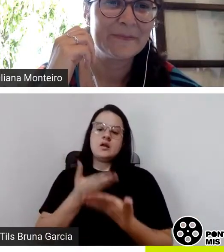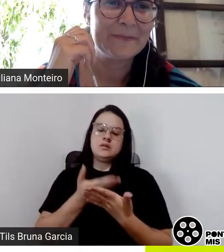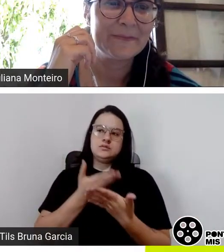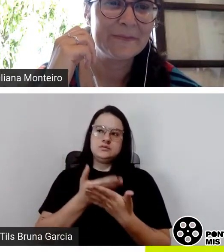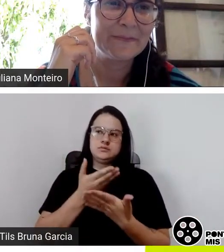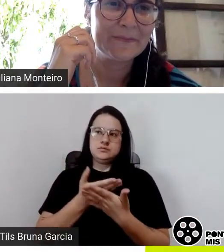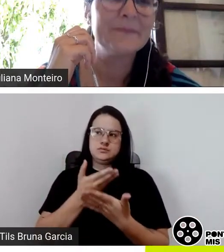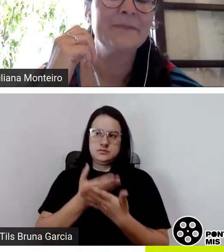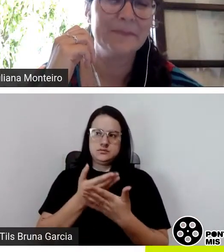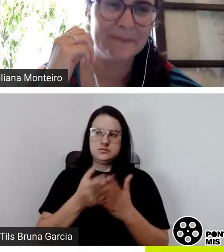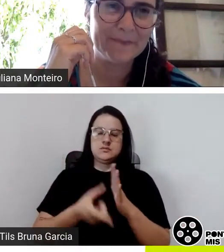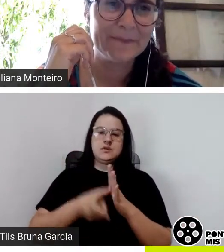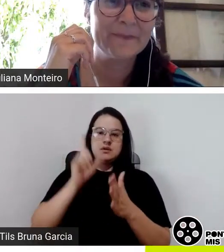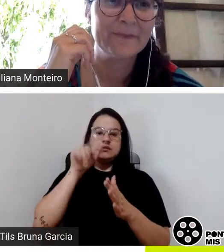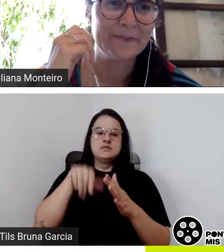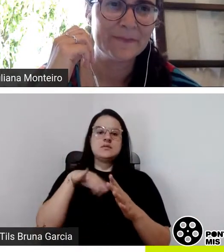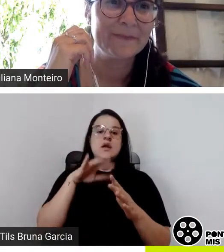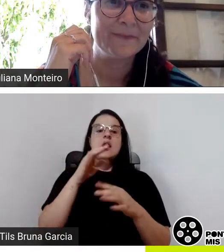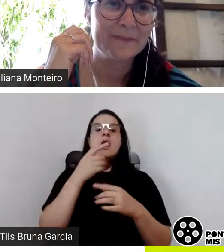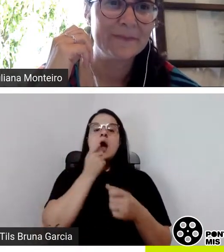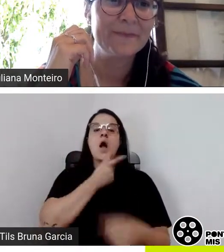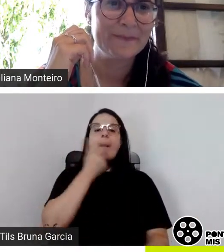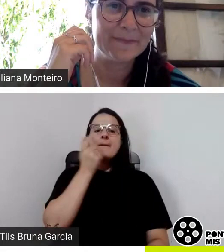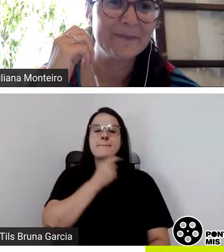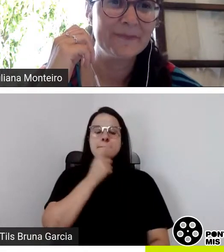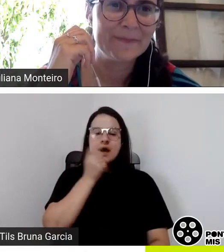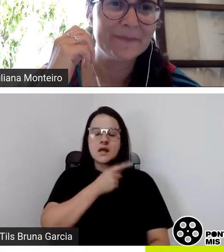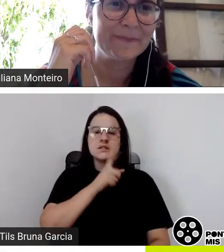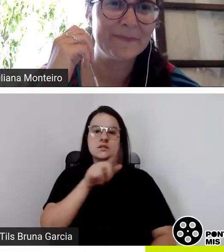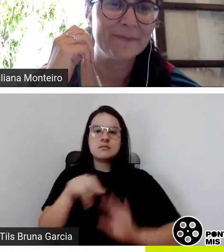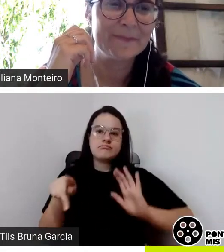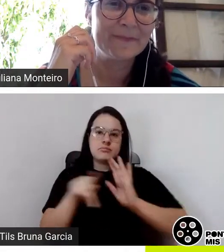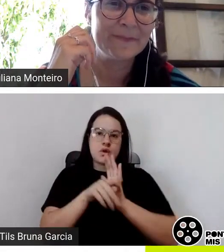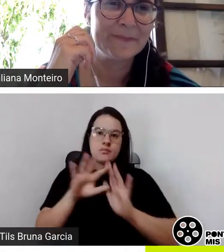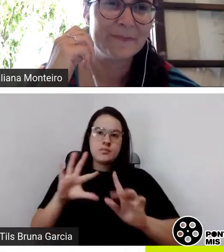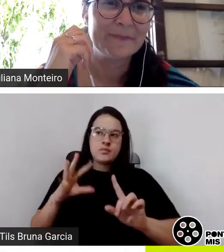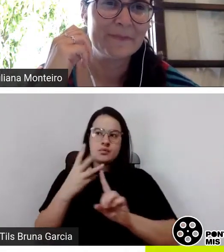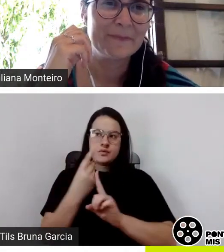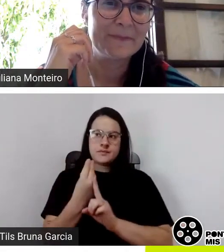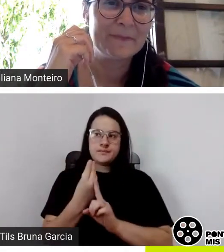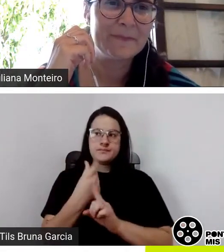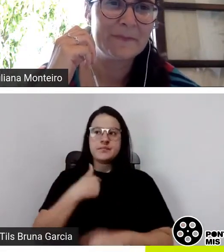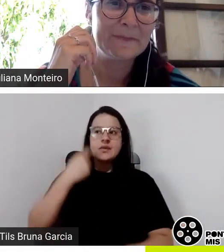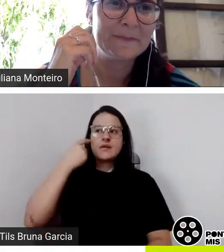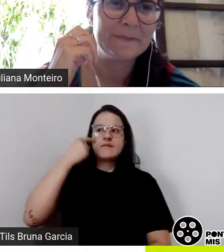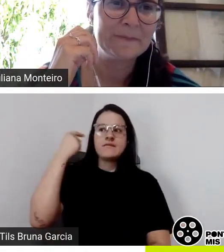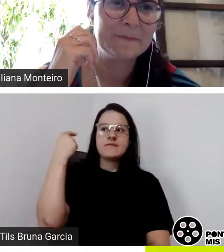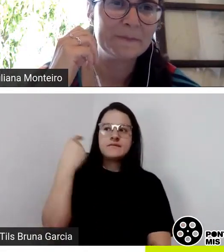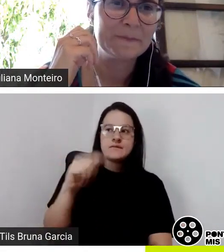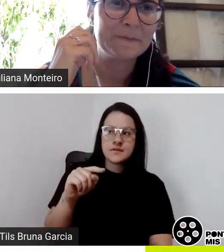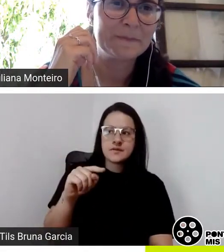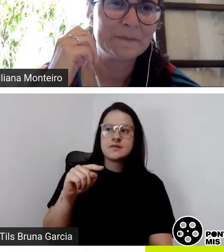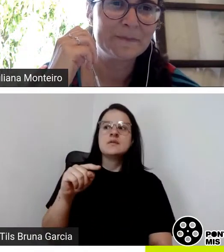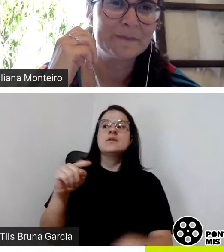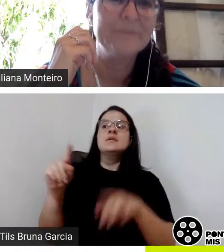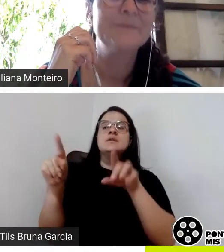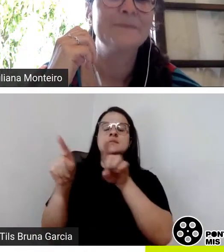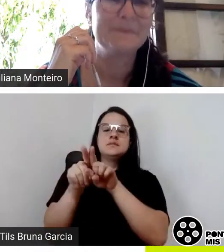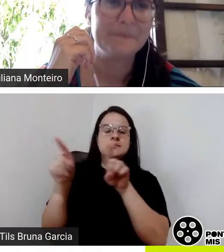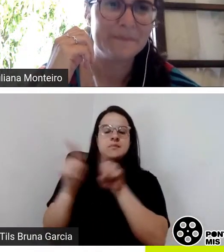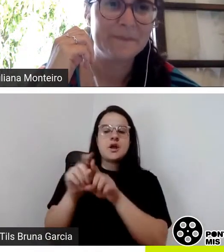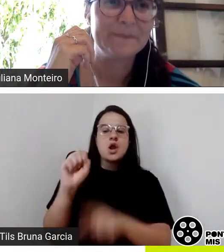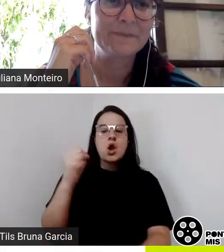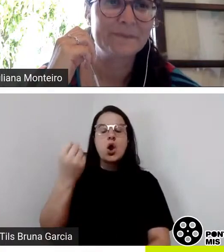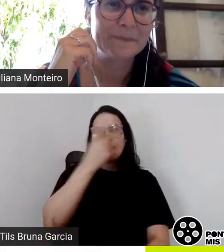comédia dell'arte. Uhum. Aí eu comecei a estudar comédia dell'arte e vi que com aqueles 8 personagens, o teatro